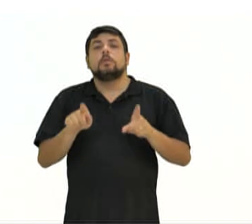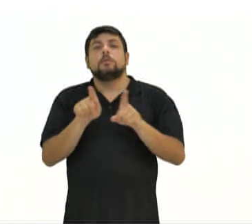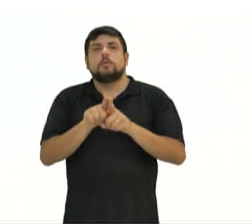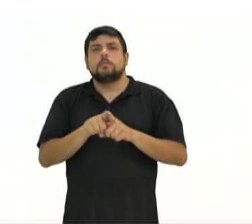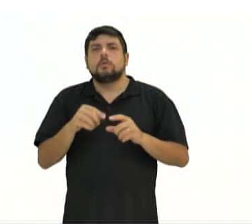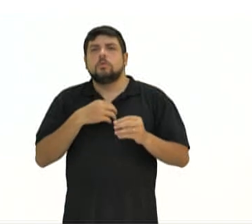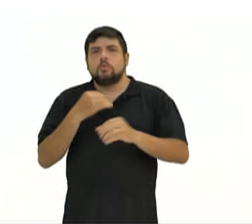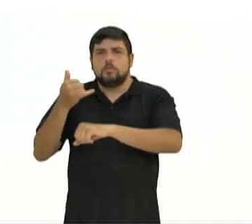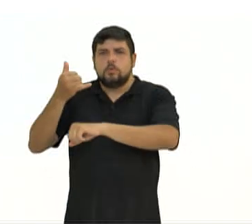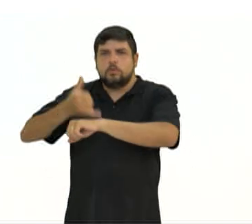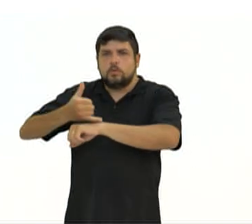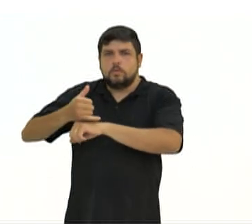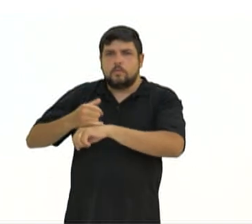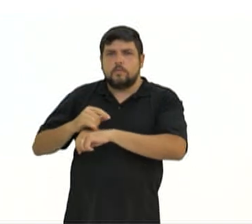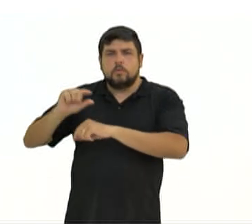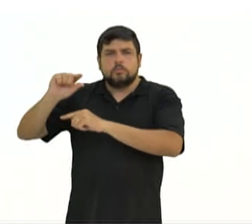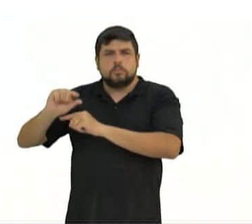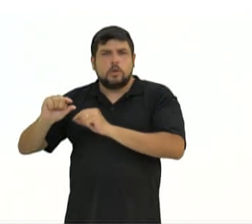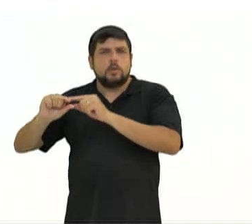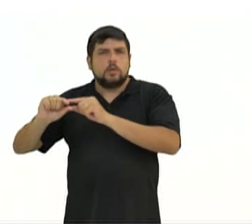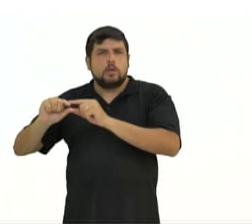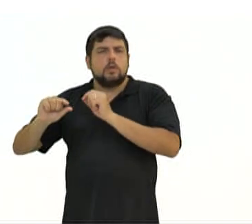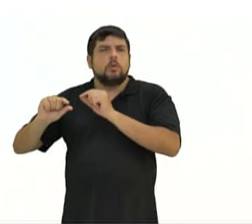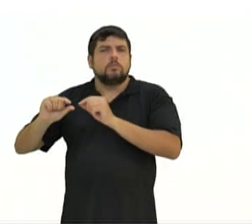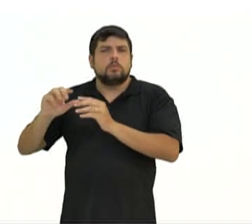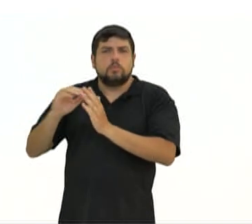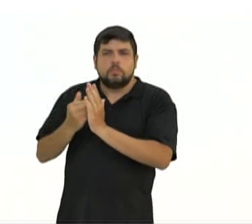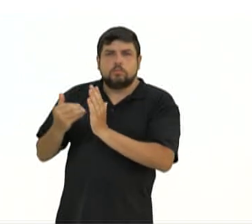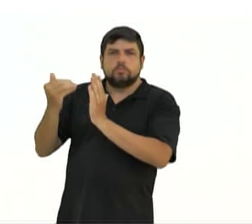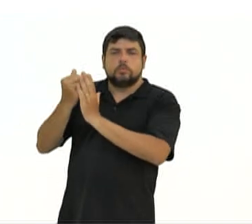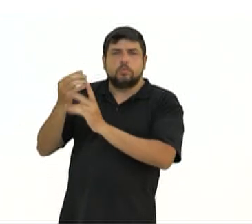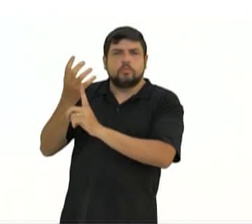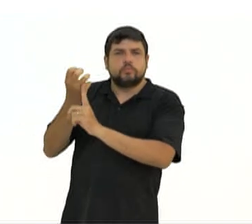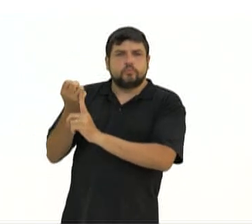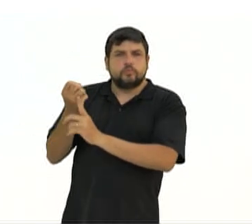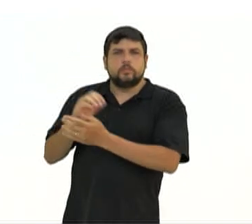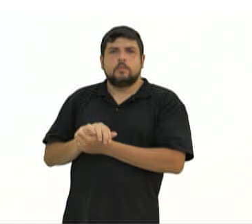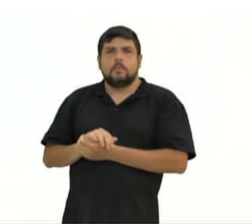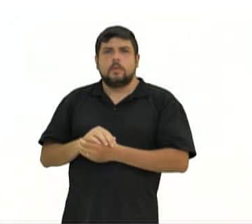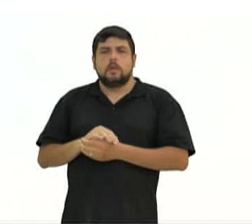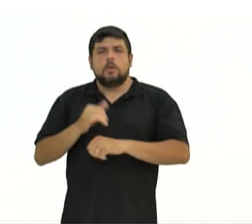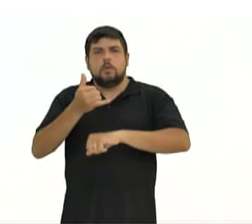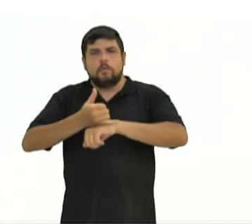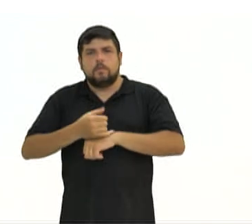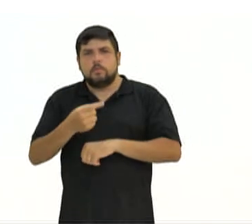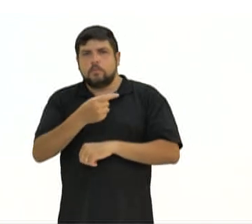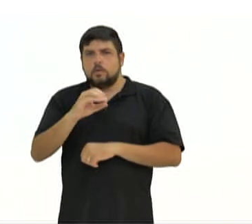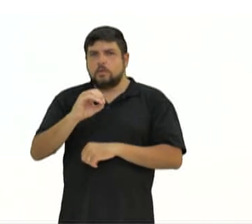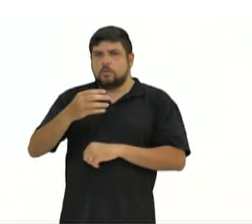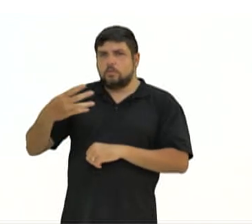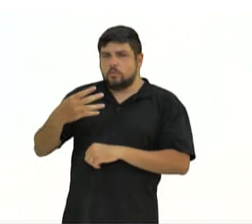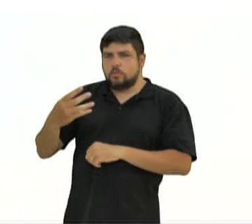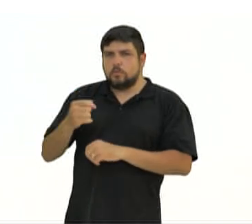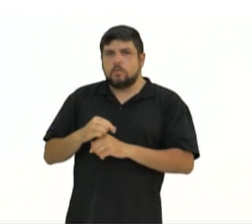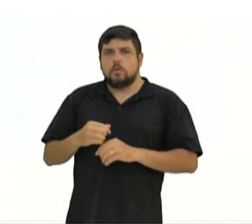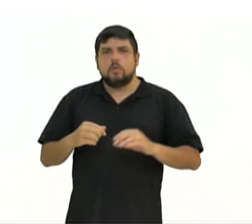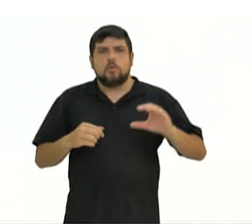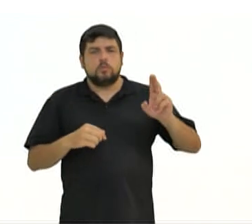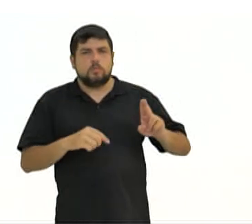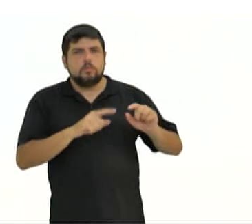é do ferro, pois o seu valor é menor e ele sofre oxidação. Então, ferro menos 0,44 e o cobre